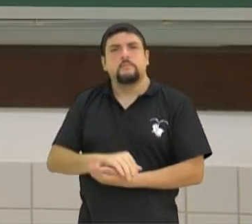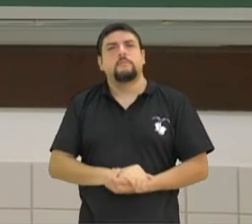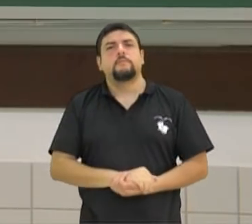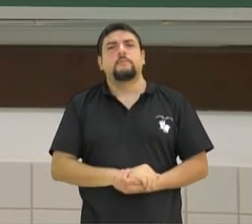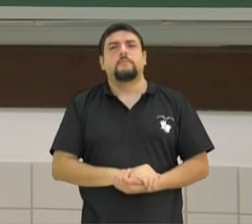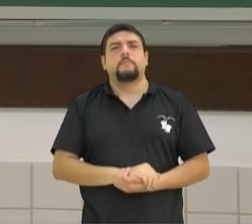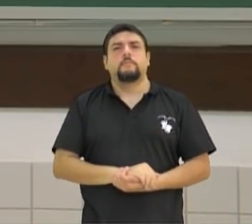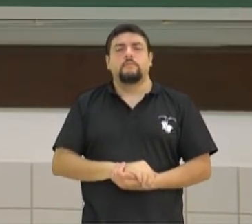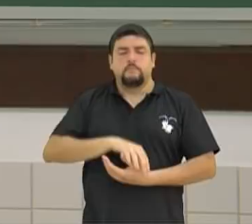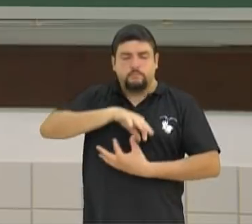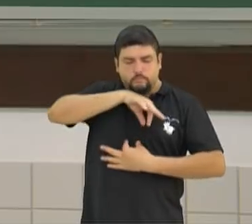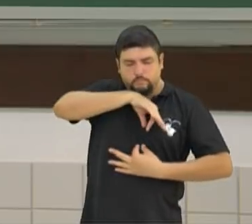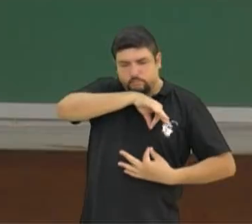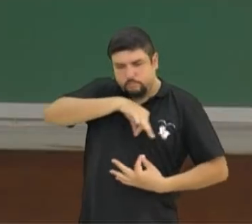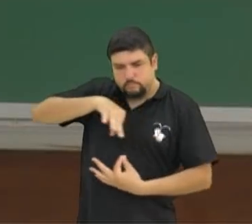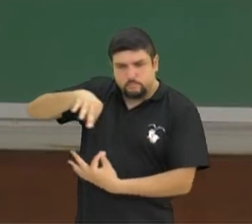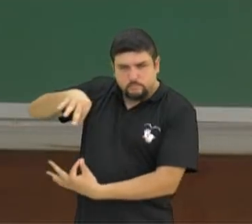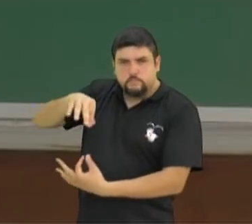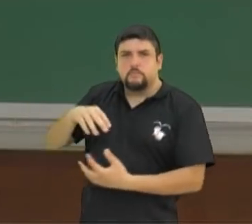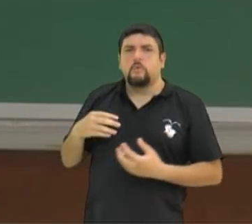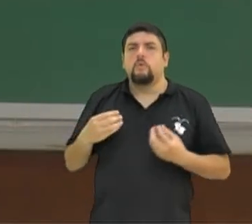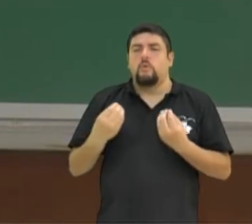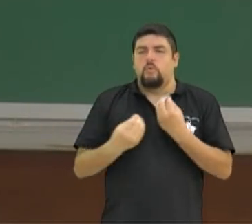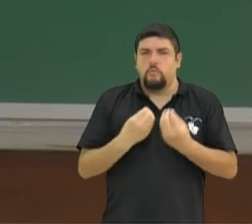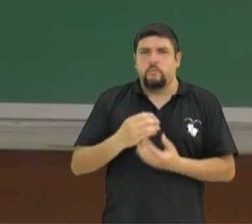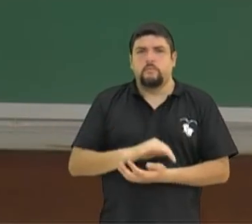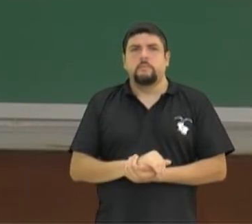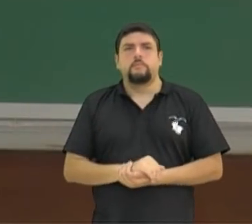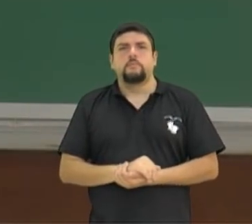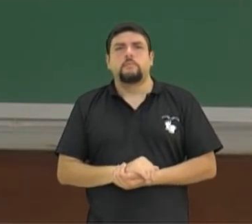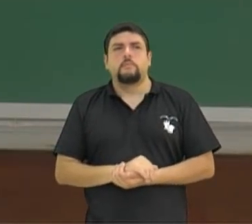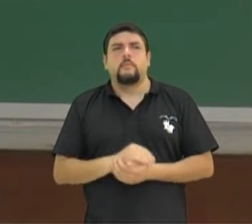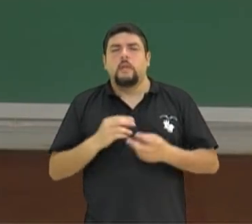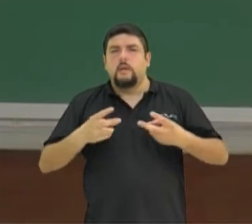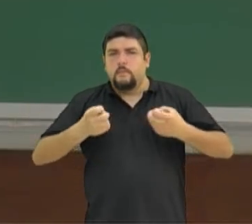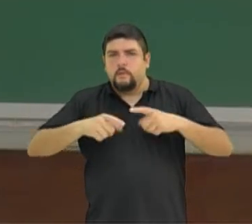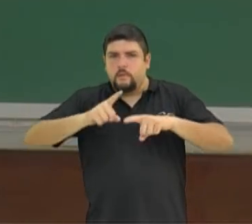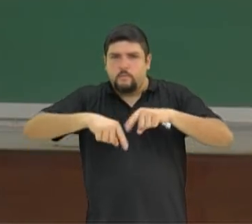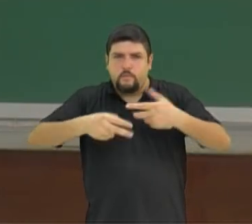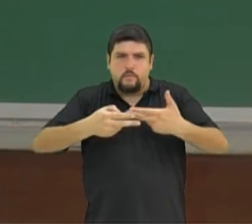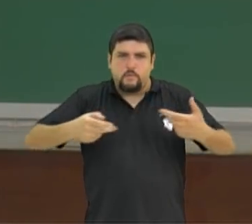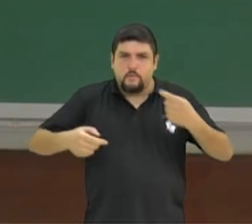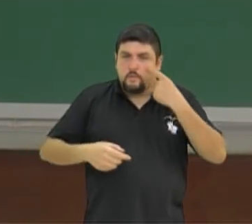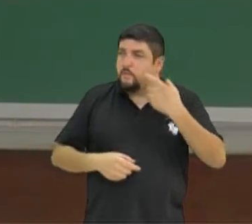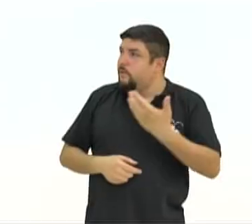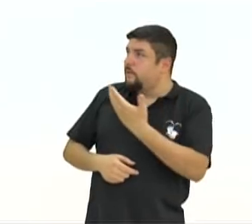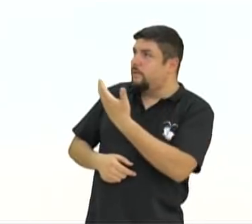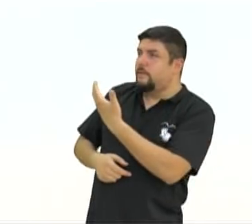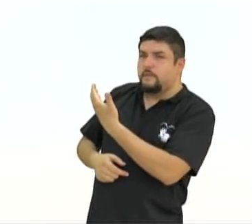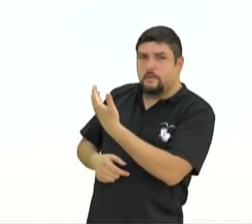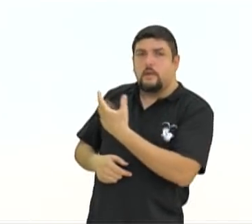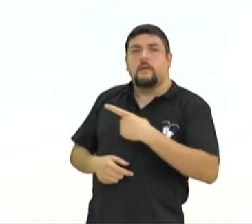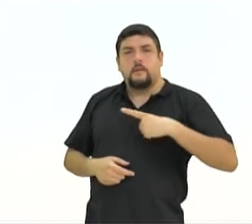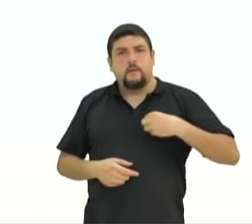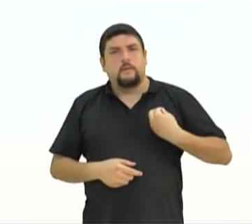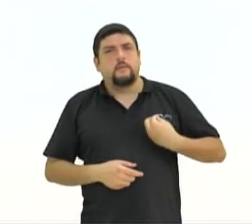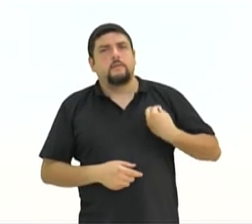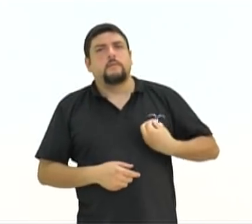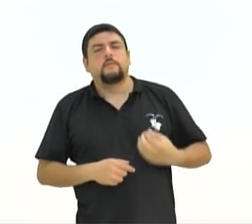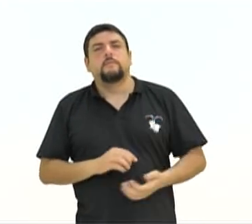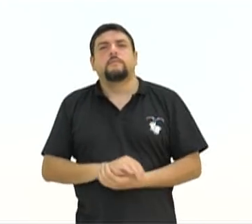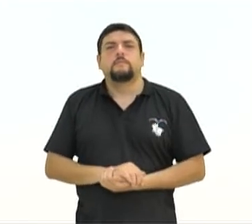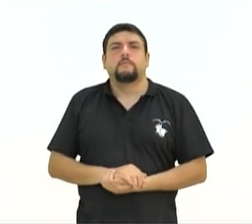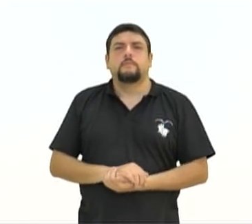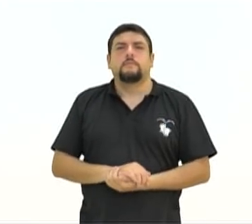de personificação ou prosopopeia? Então, observem aqui, os objetos adquirem vida e por isso ocorre a personificação. Lembrando